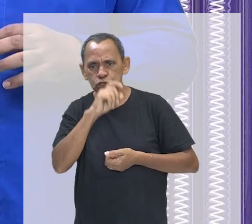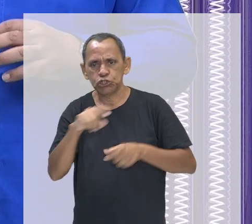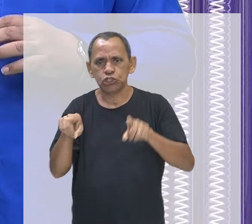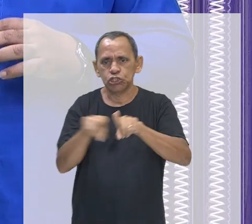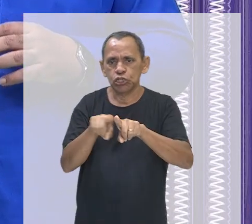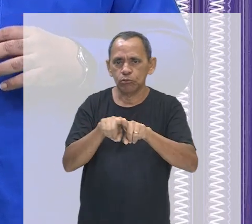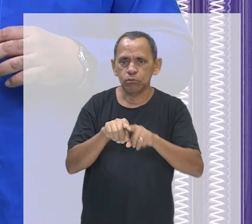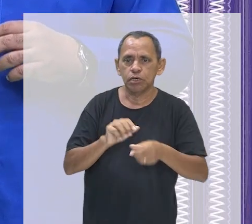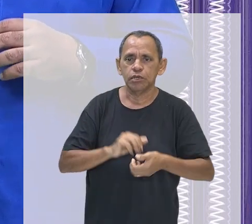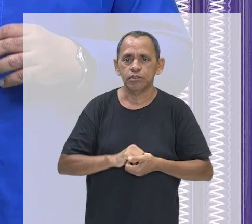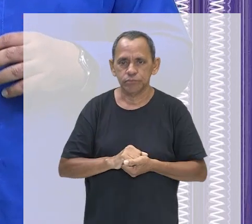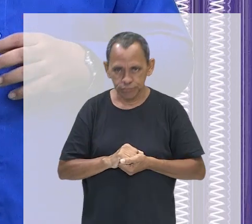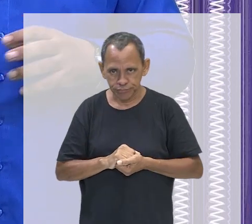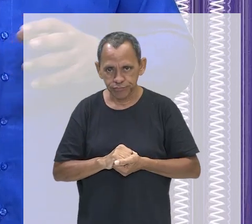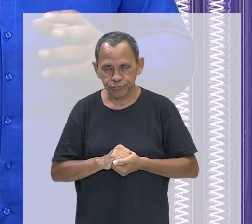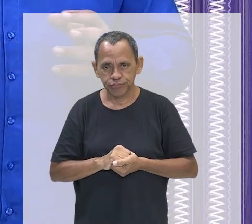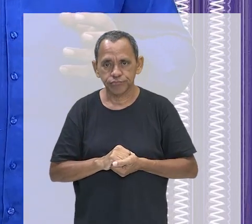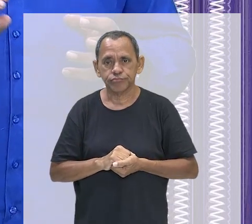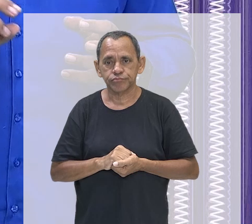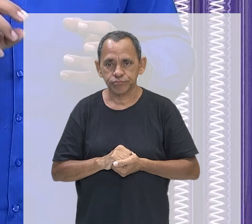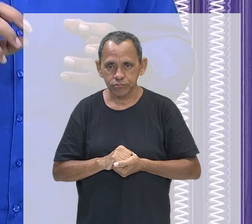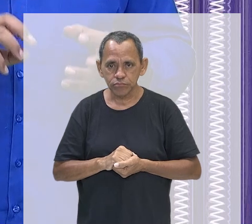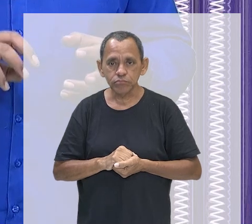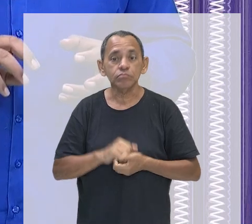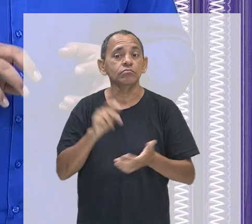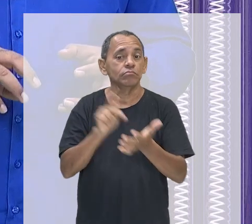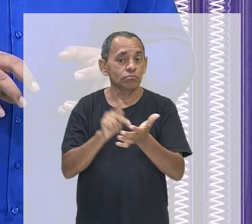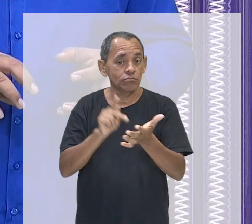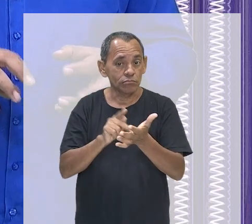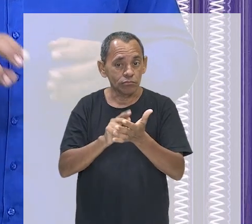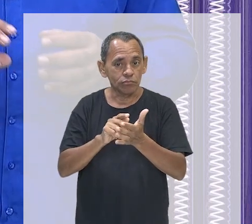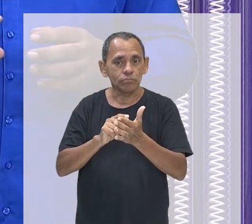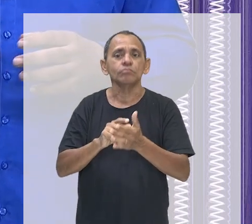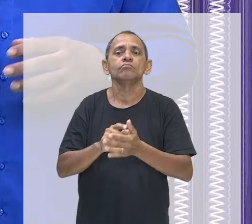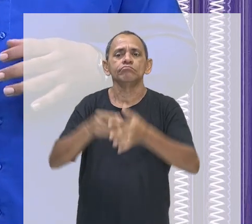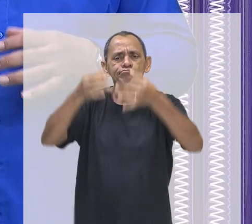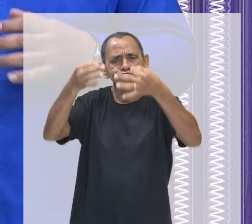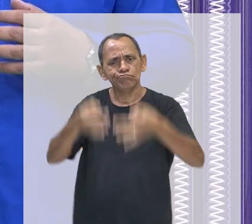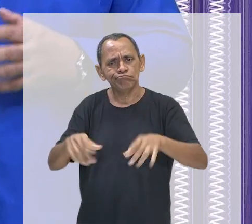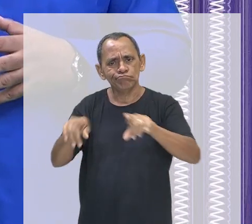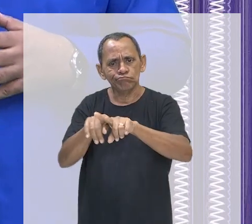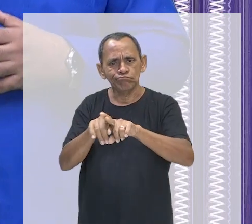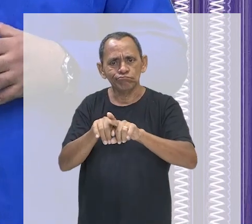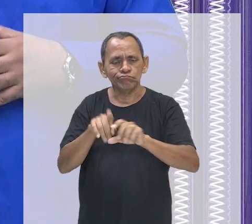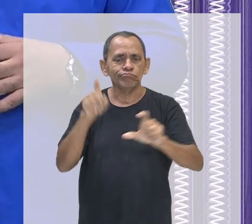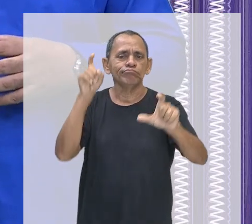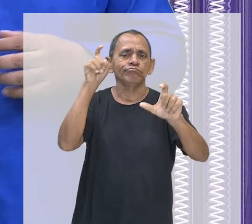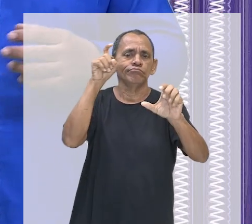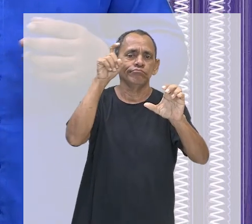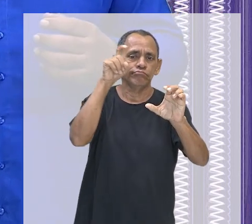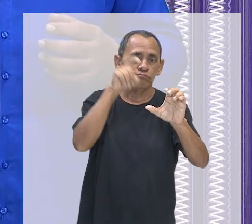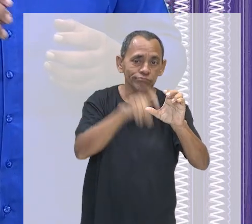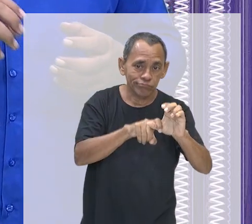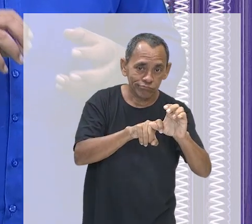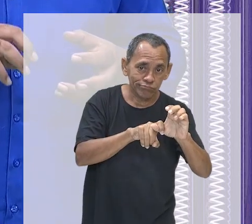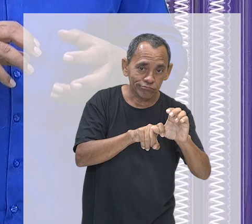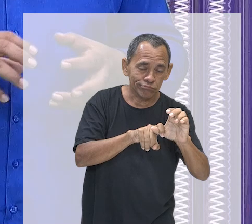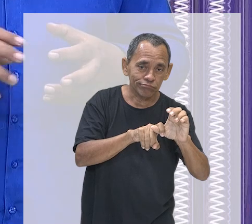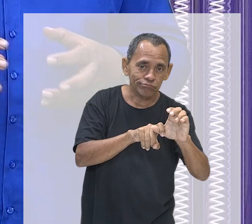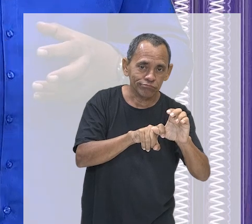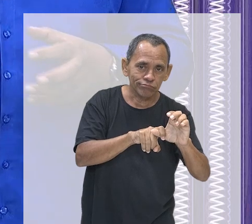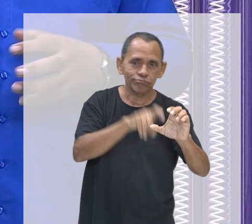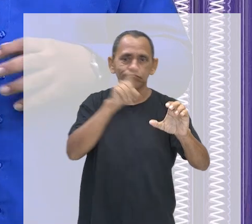se opõe à verdade e à honestidade. A dependência, que se opõe à independência e à autonomia.